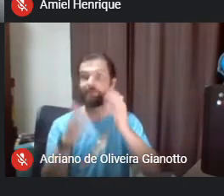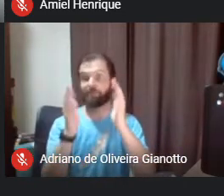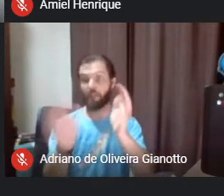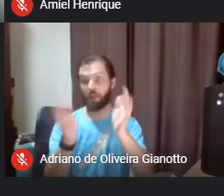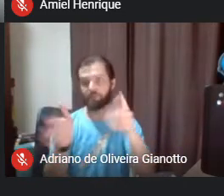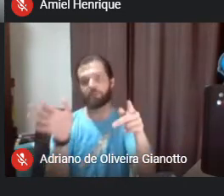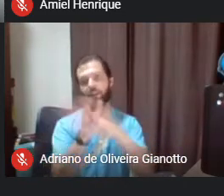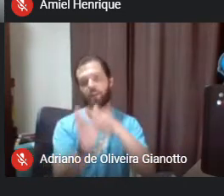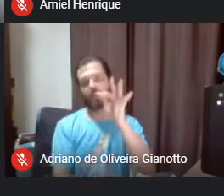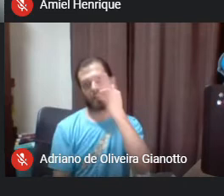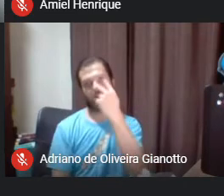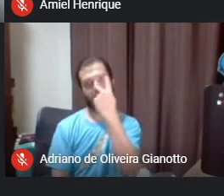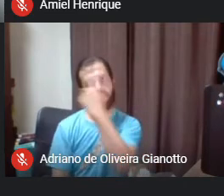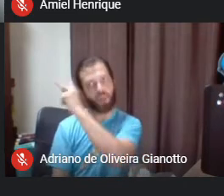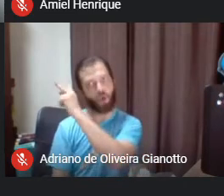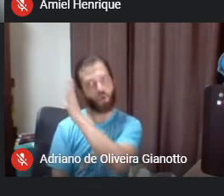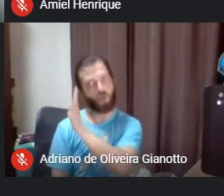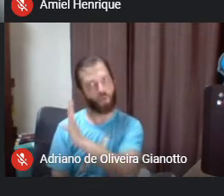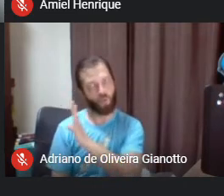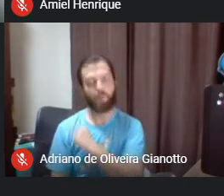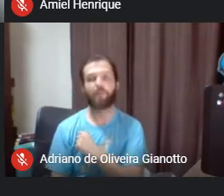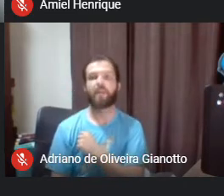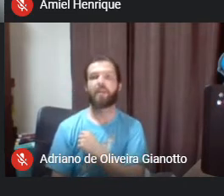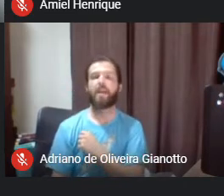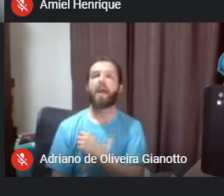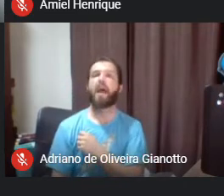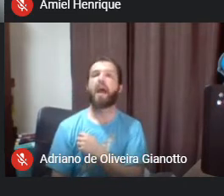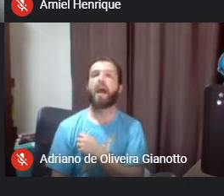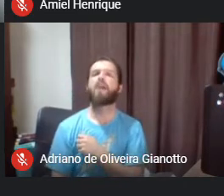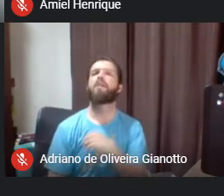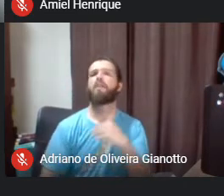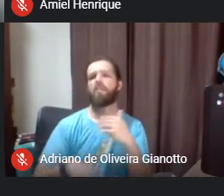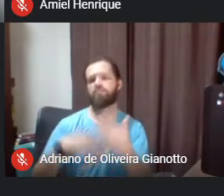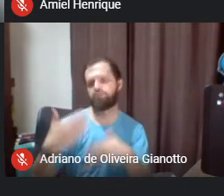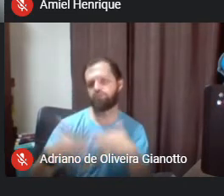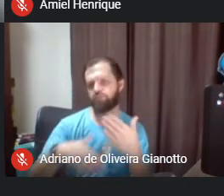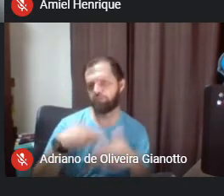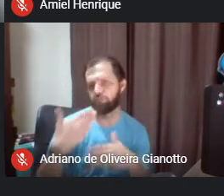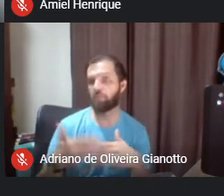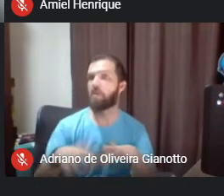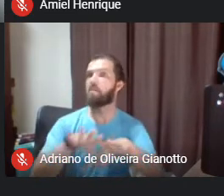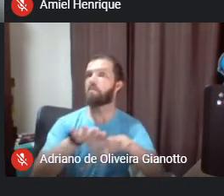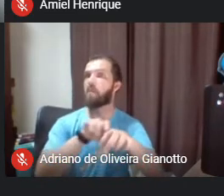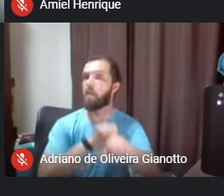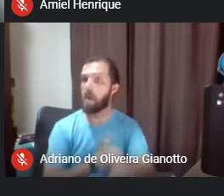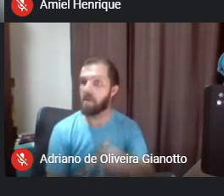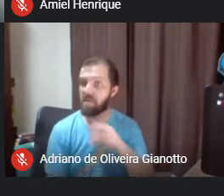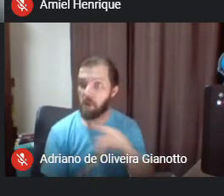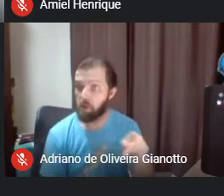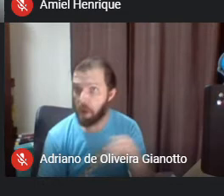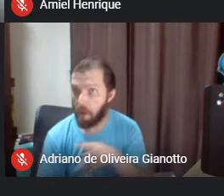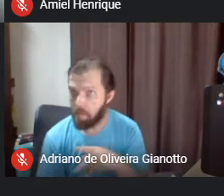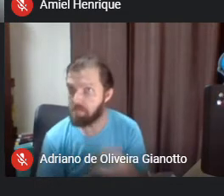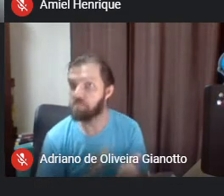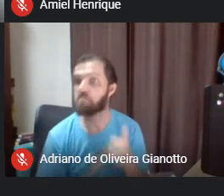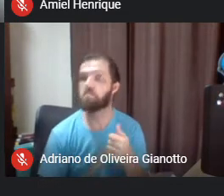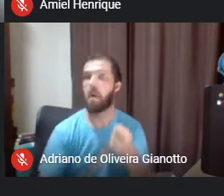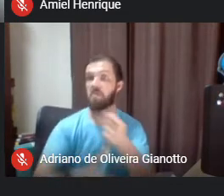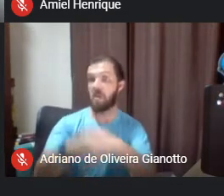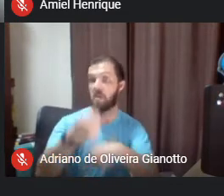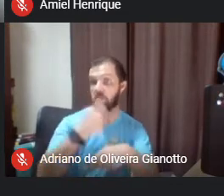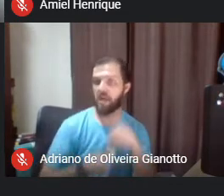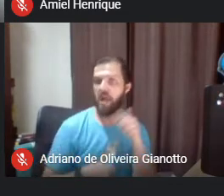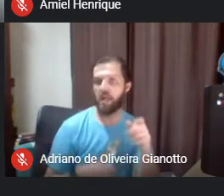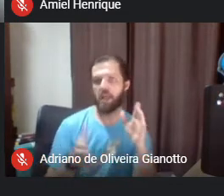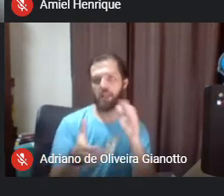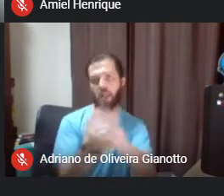processo de escolarização ali. Ele tinha 12 anos, aprendeu a língua de sinais francesa e se desenvolveu, se formou, se